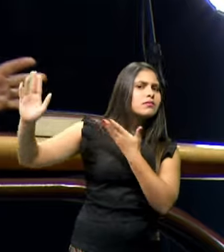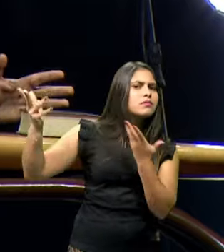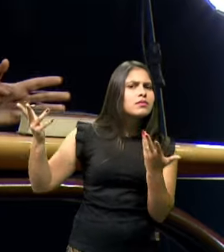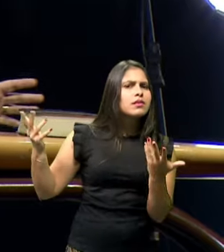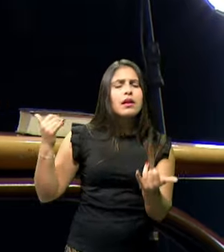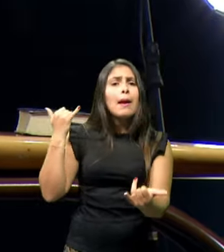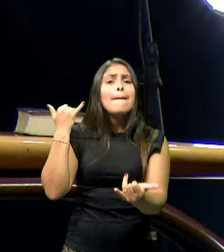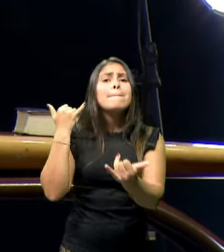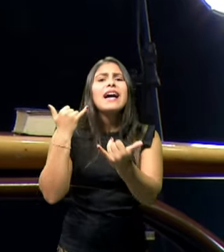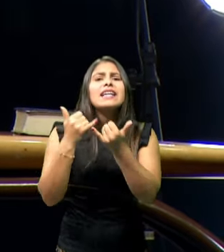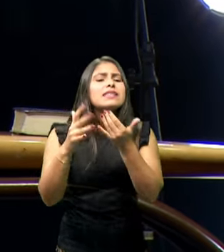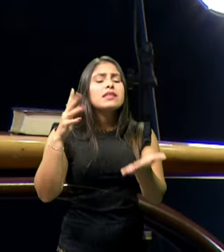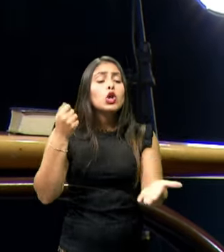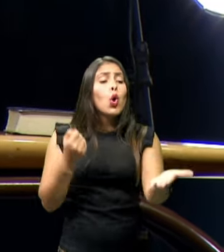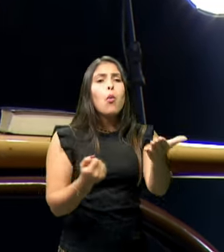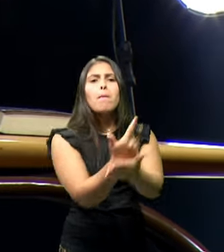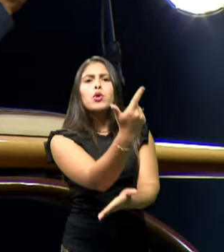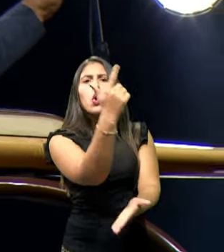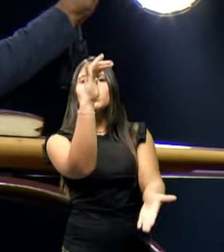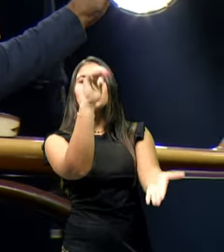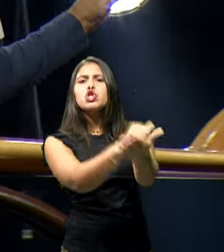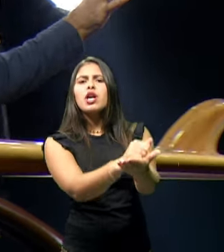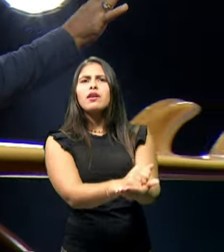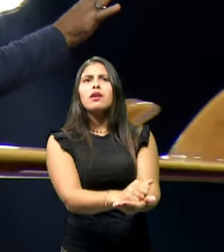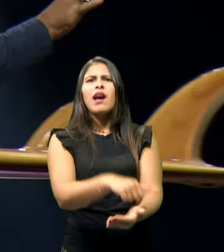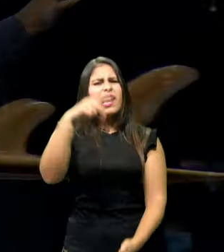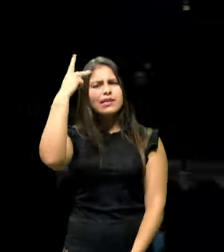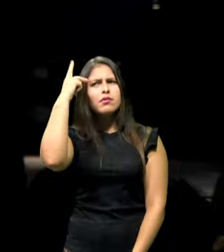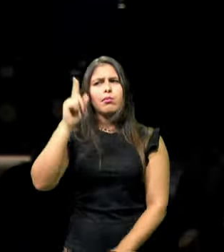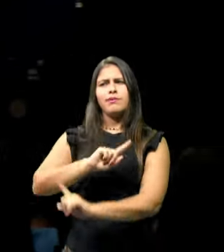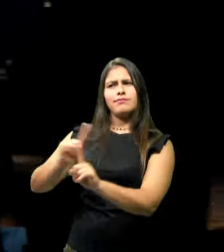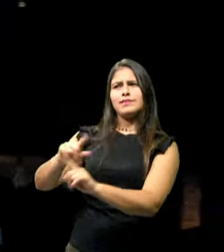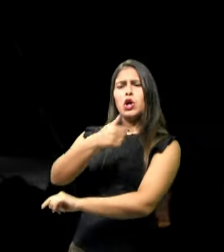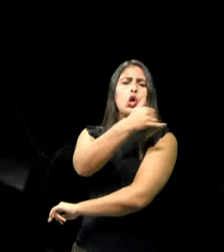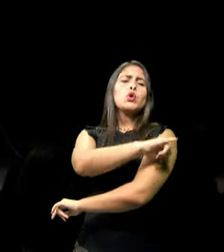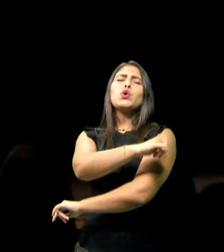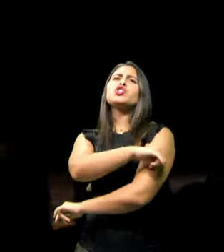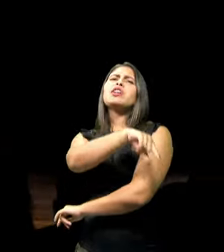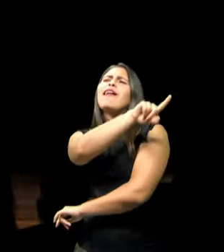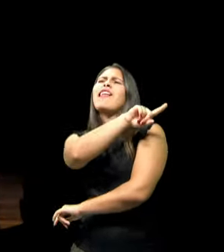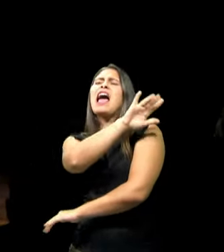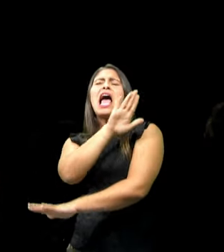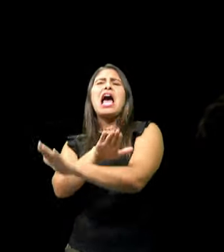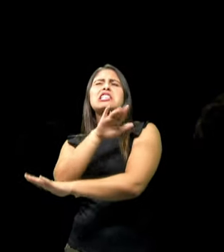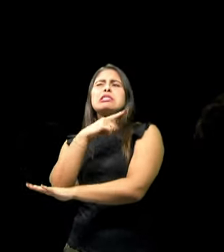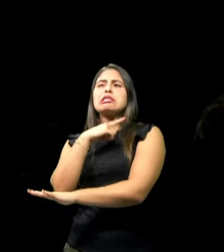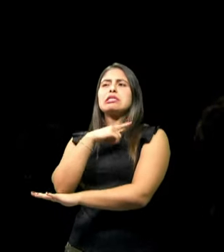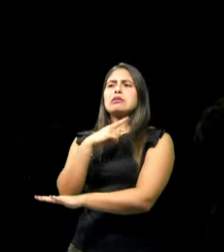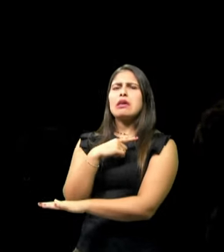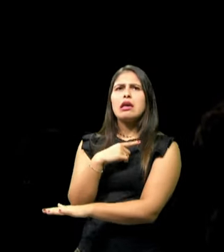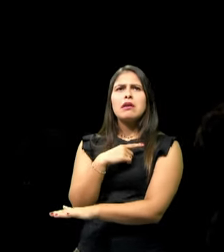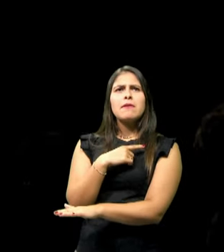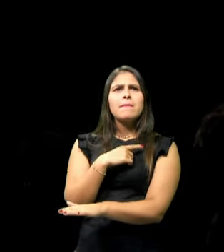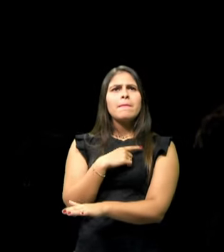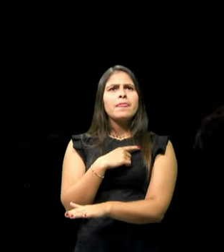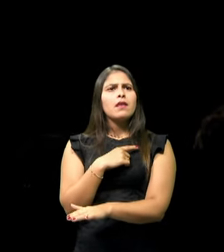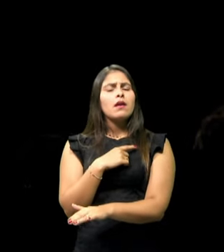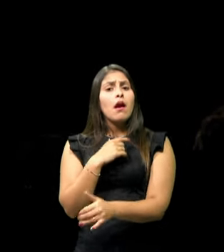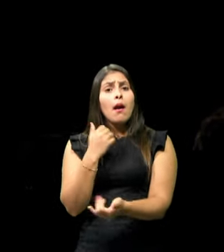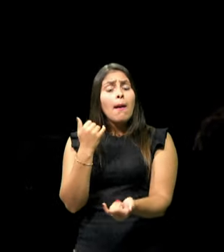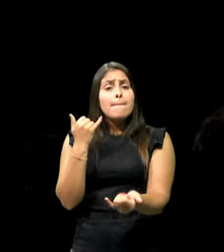parece que pagou ingresso. Não é aqui, não, é lá no Rio de Janeiro, Rina. Lá na minha igreja, de vez em quando, eu digo assim, eu estou desconfiado que esses caras, tem uns caras aqui que